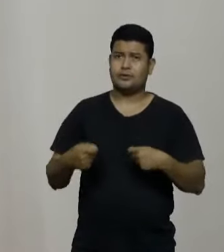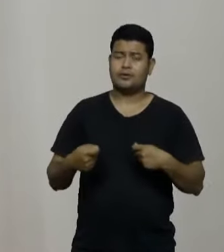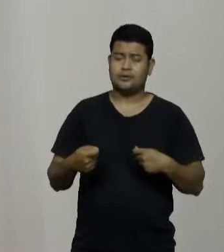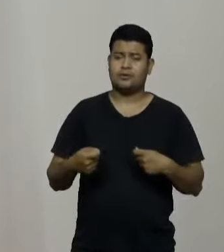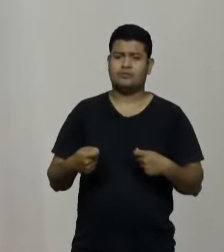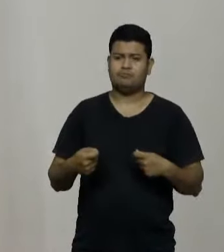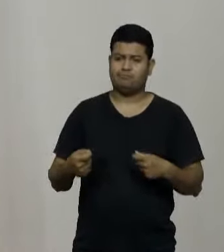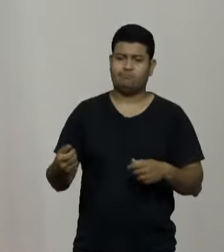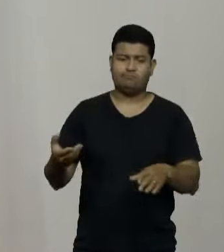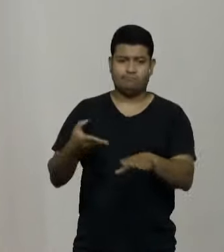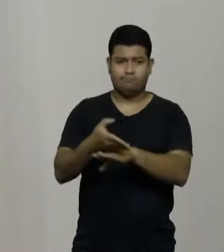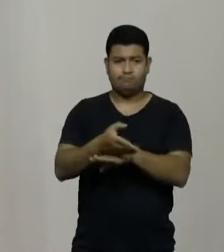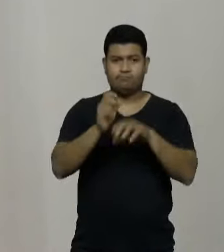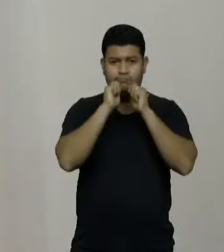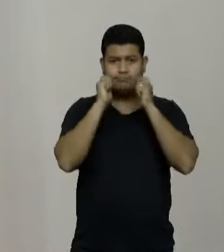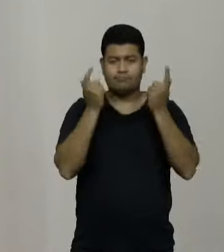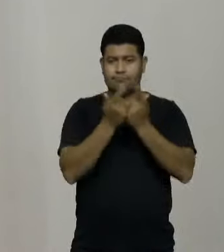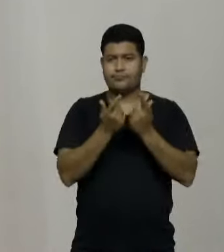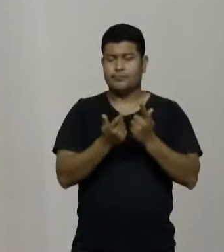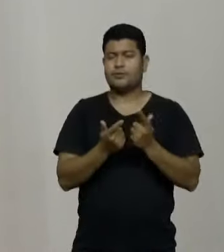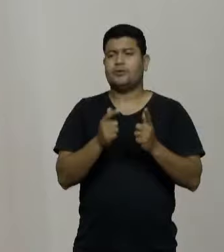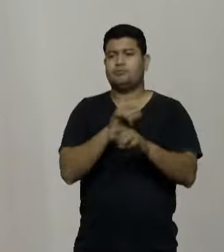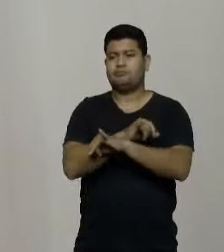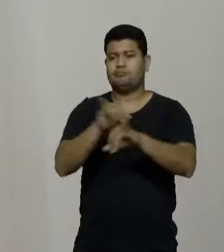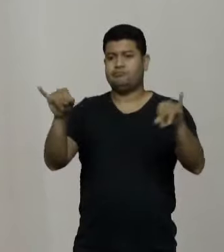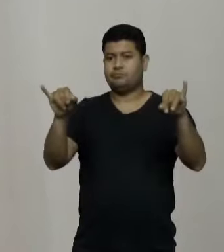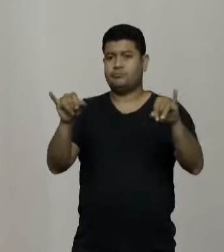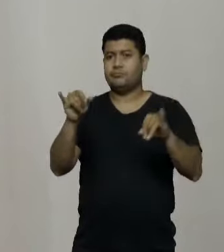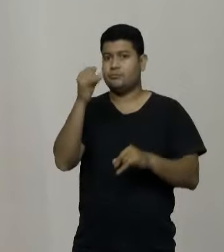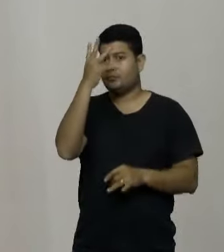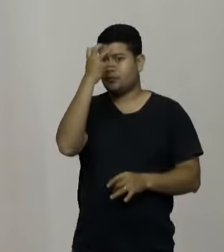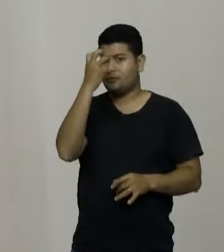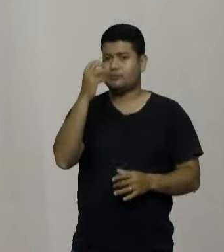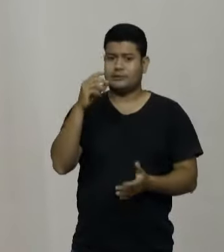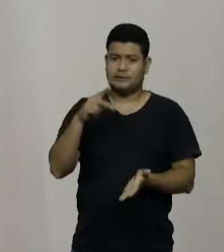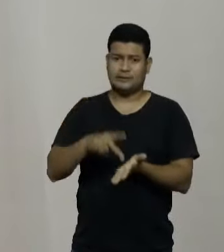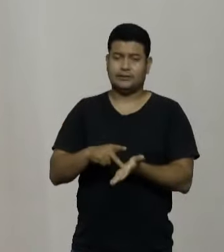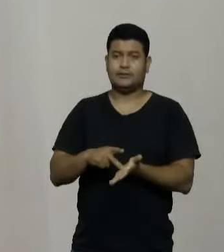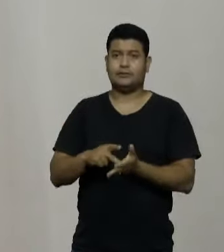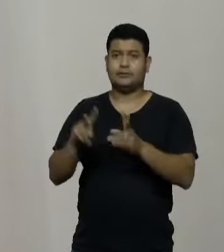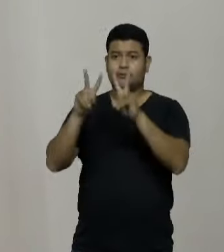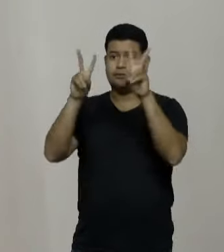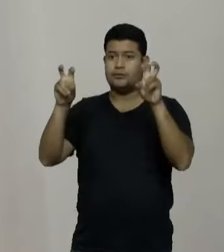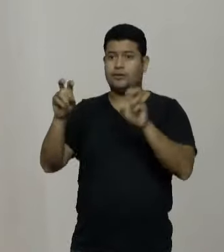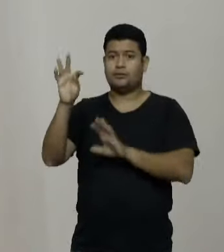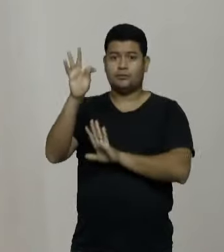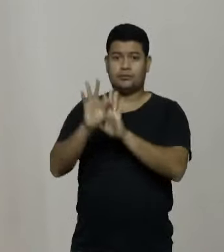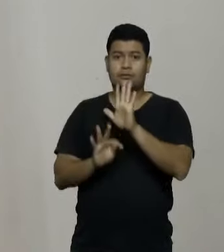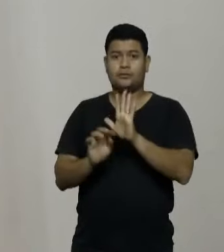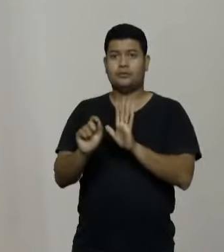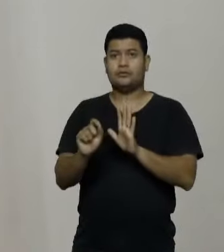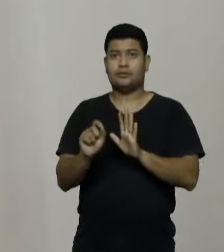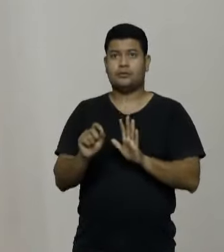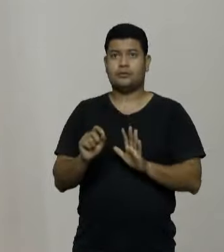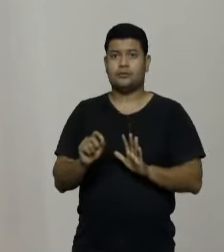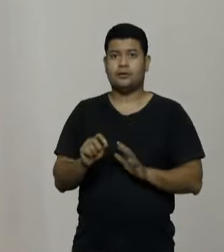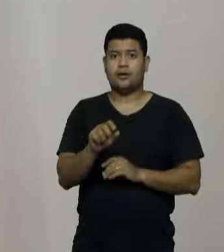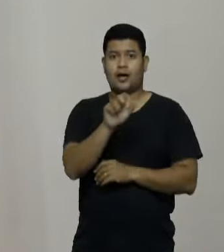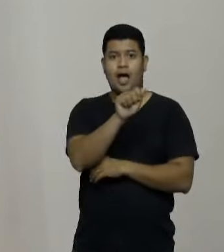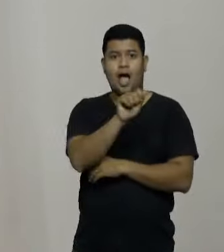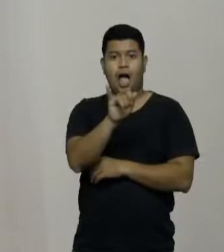casa esse texto. O tema do texto é, ai de